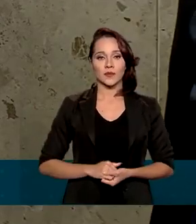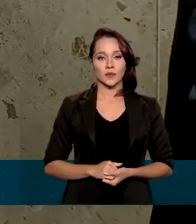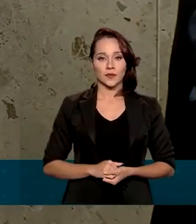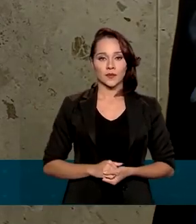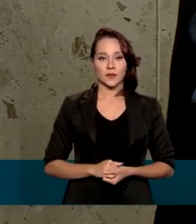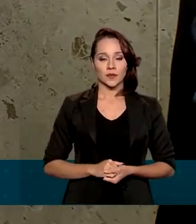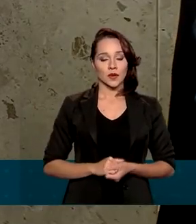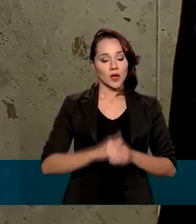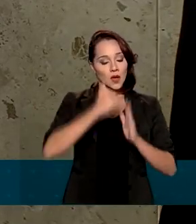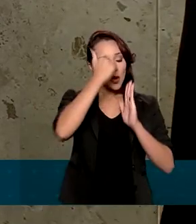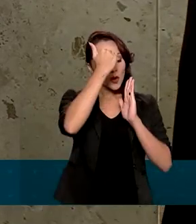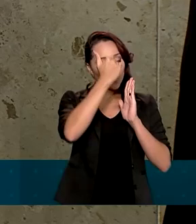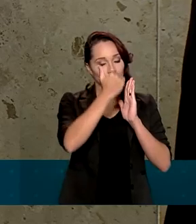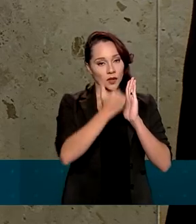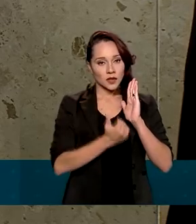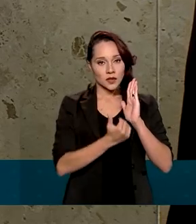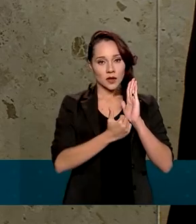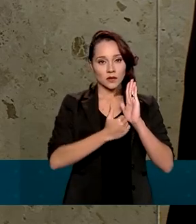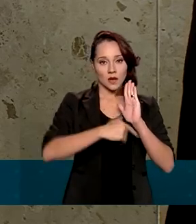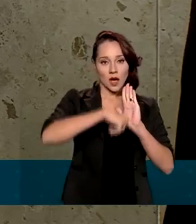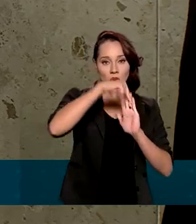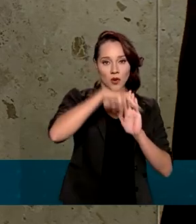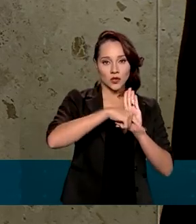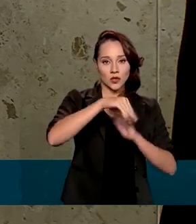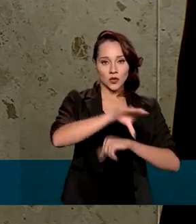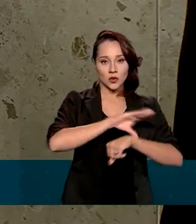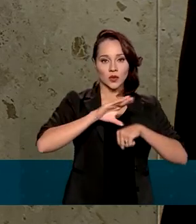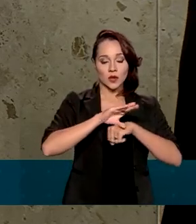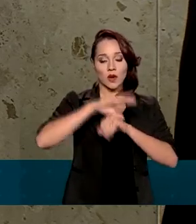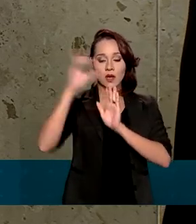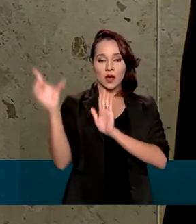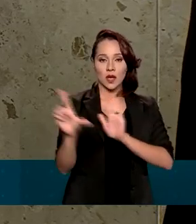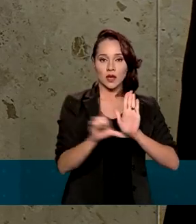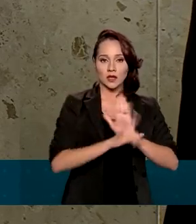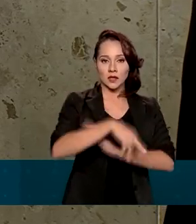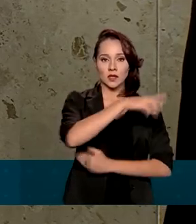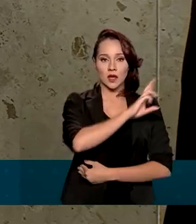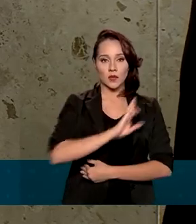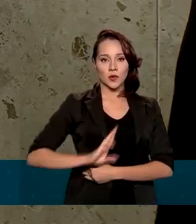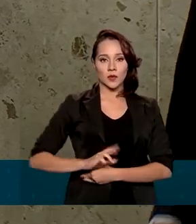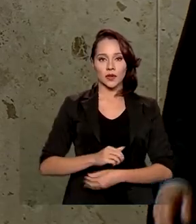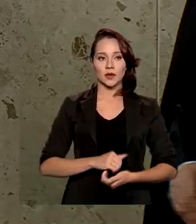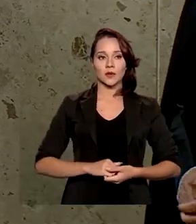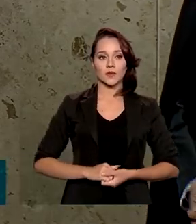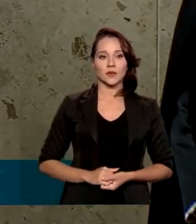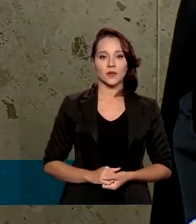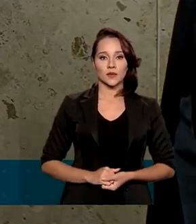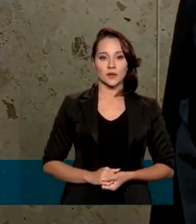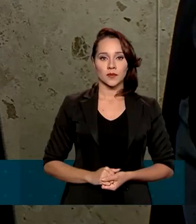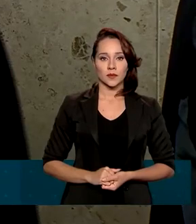em conformidade com a Constituição e as leis da República.